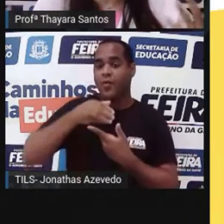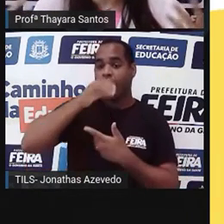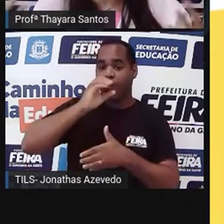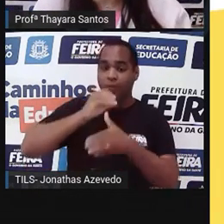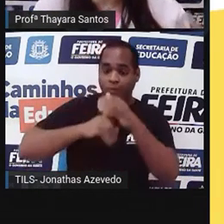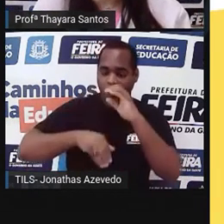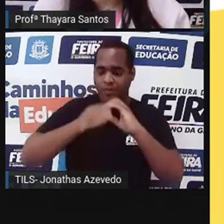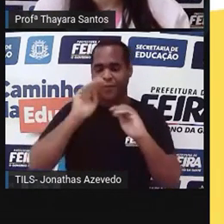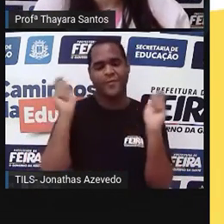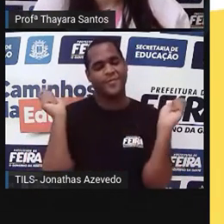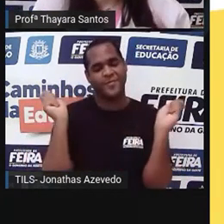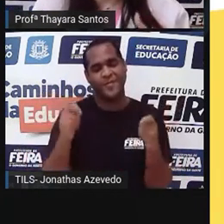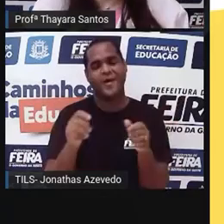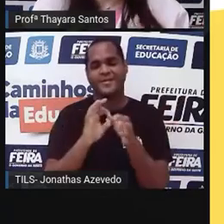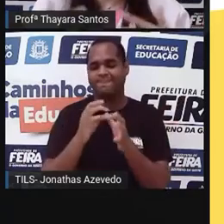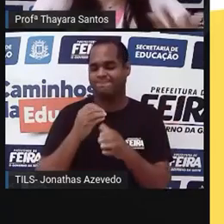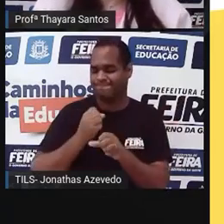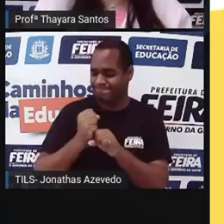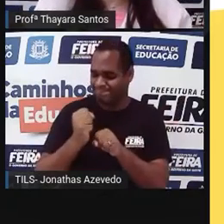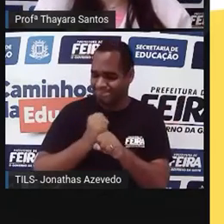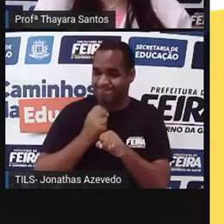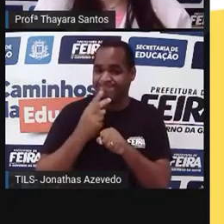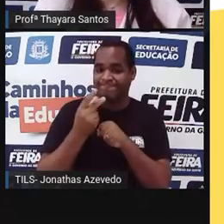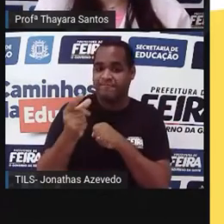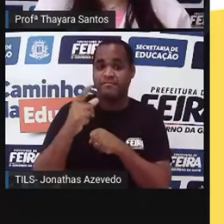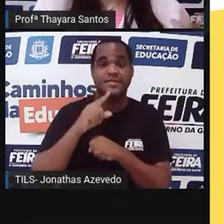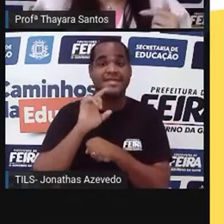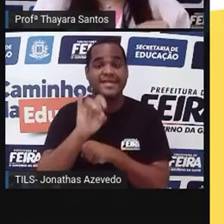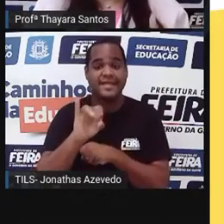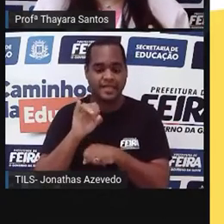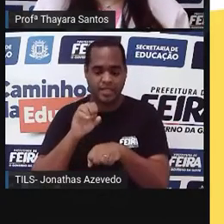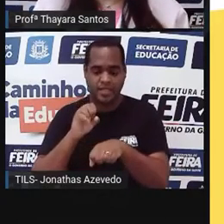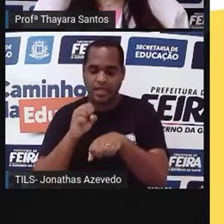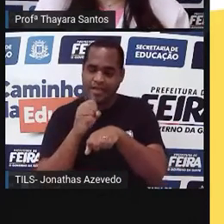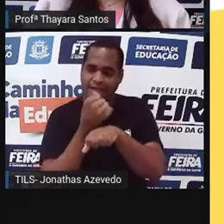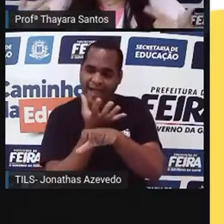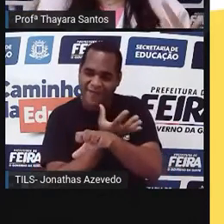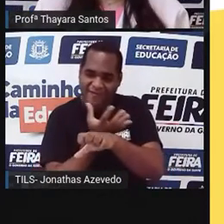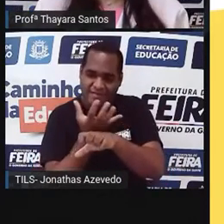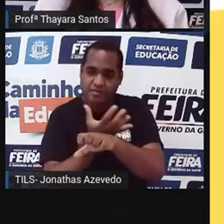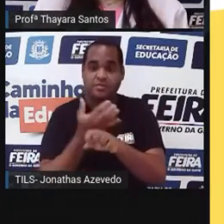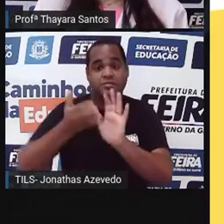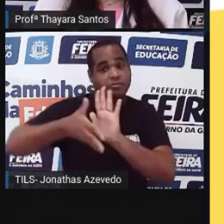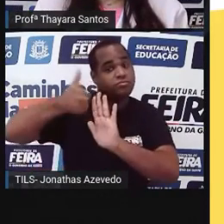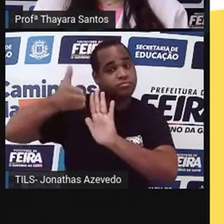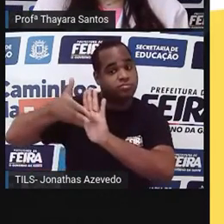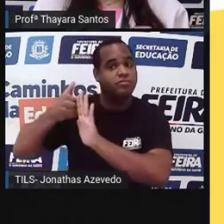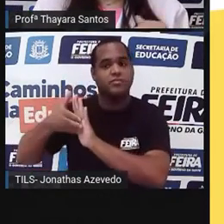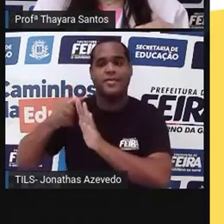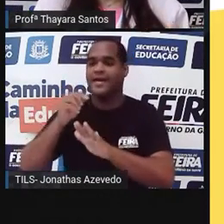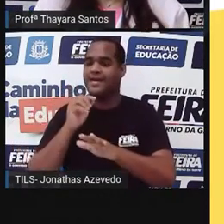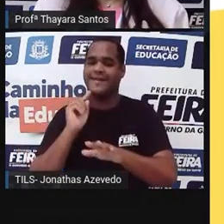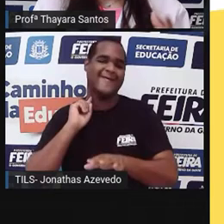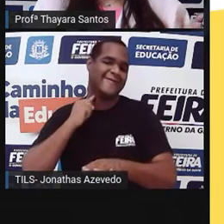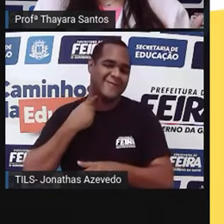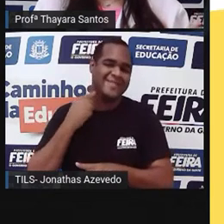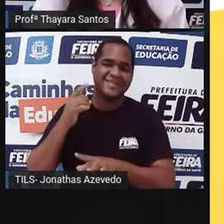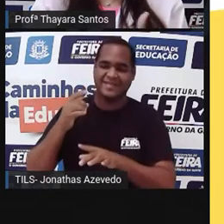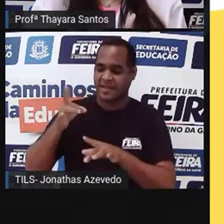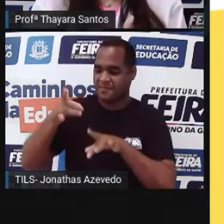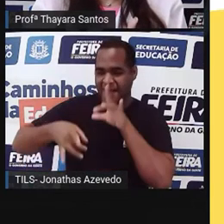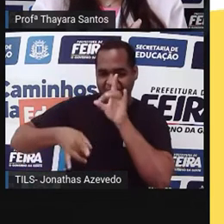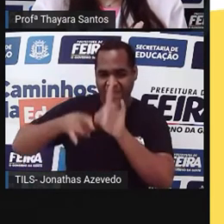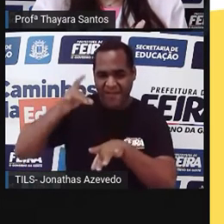por muito e muito tempo. Porque se essa vegetação for retirada, esse rio vai acabar assoreando, né? Vai acabar